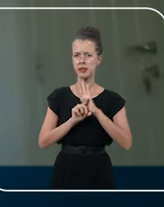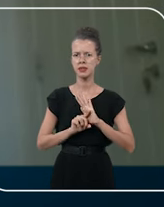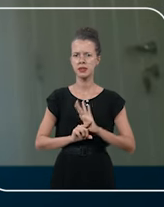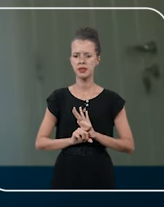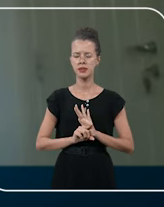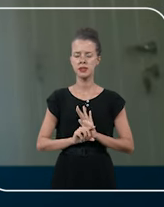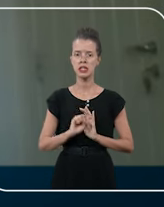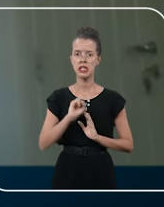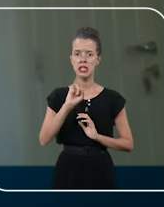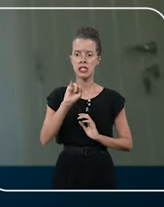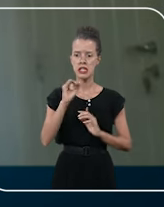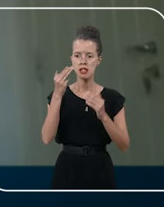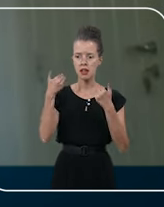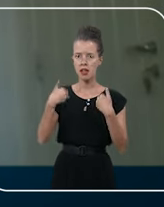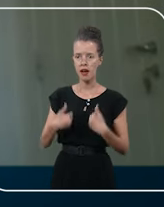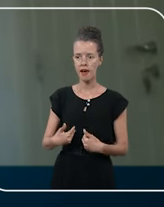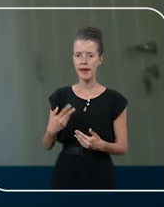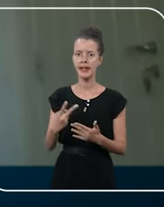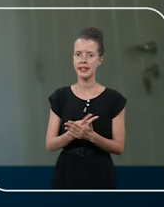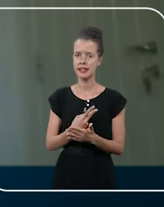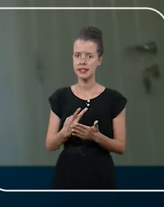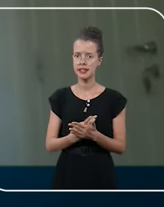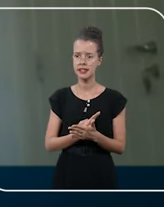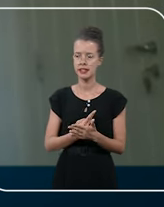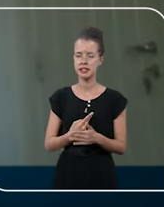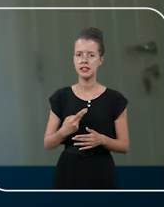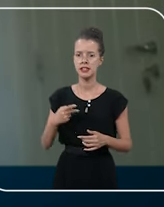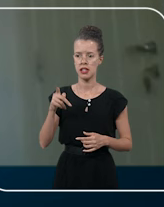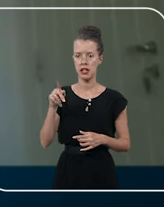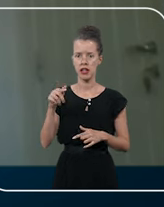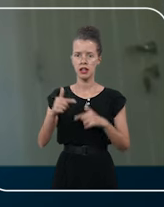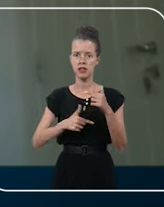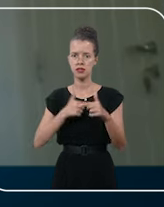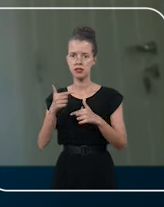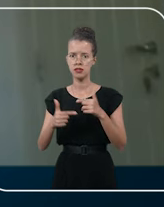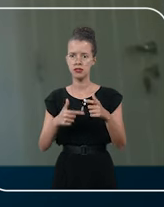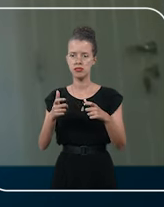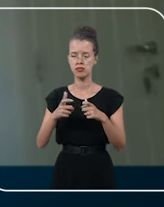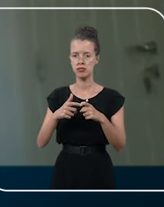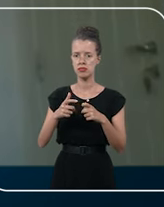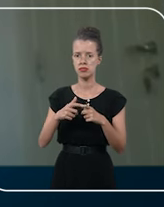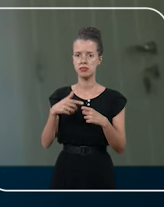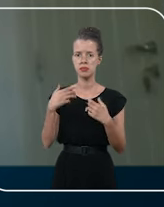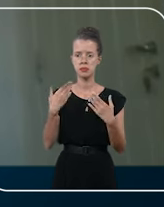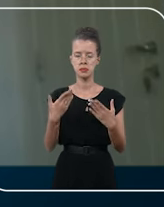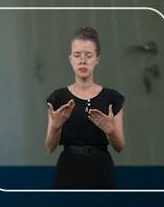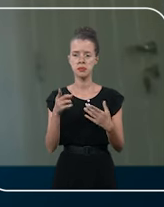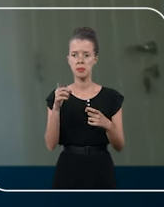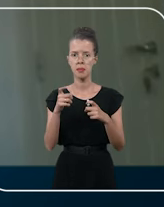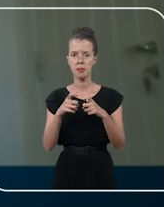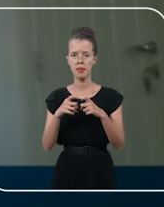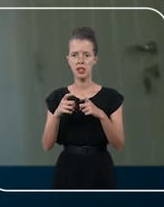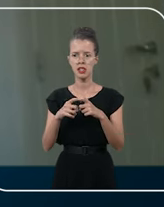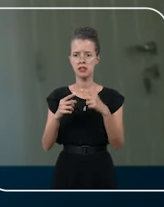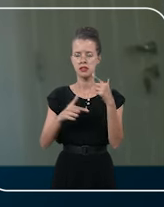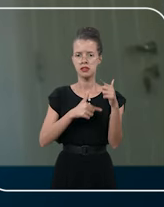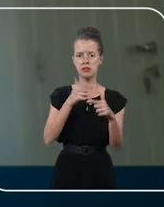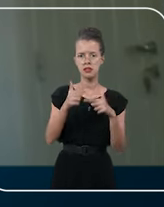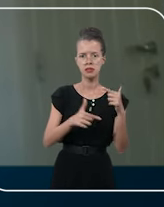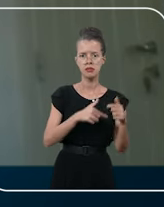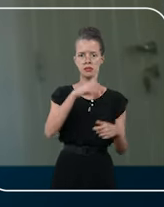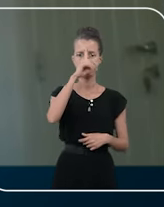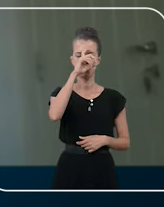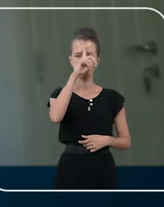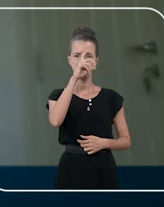conduta causada pelos agentes. Então, os médicos que estão atuando ali em hospitais públicos ou em